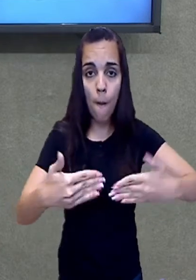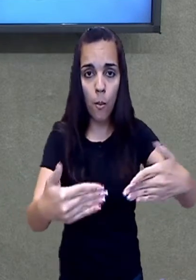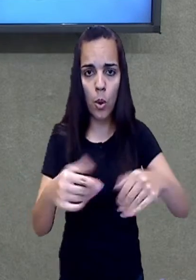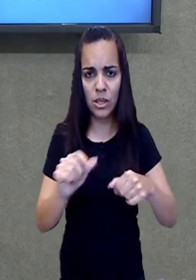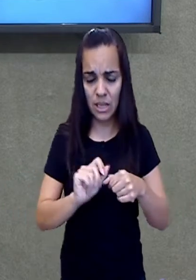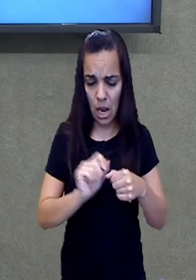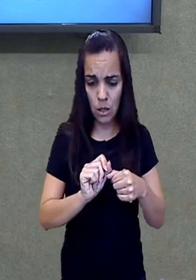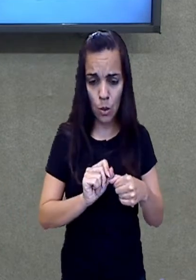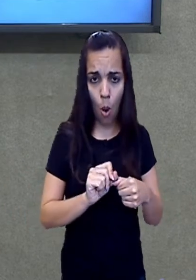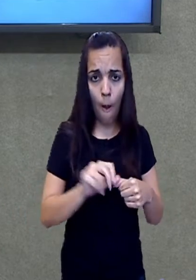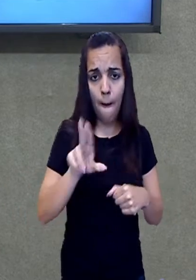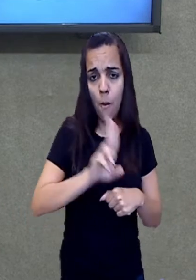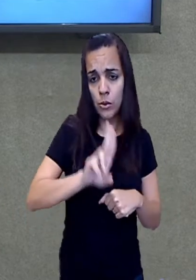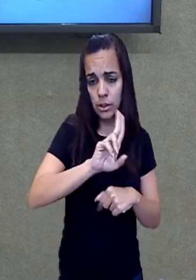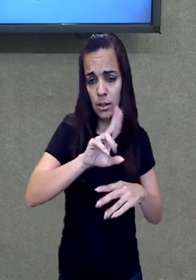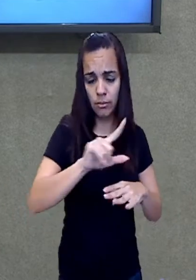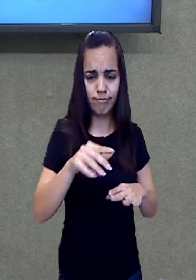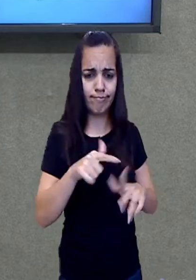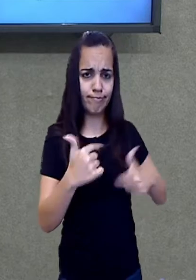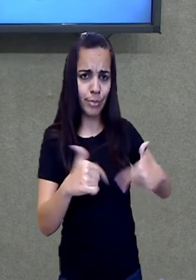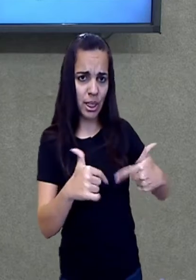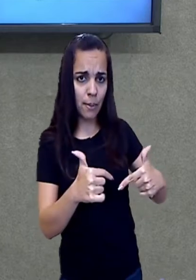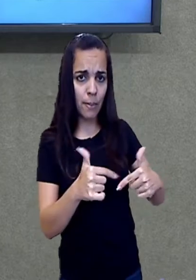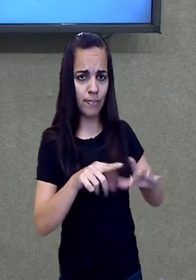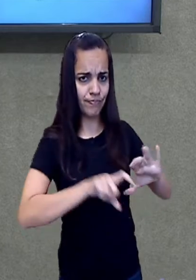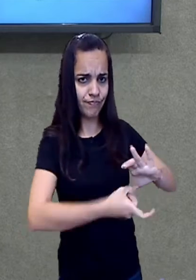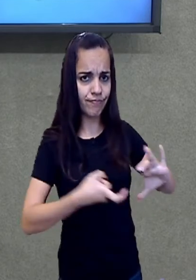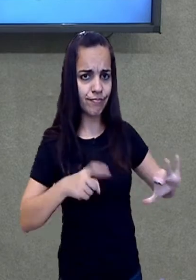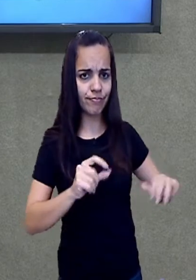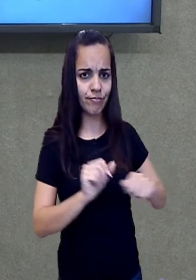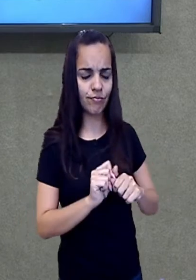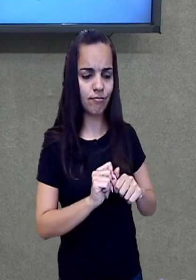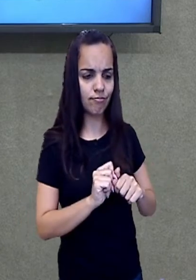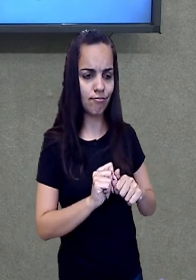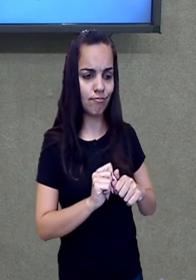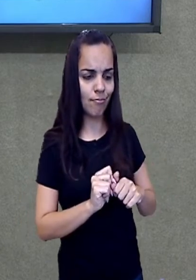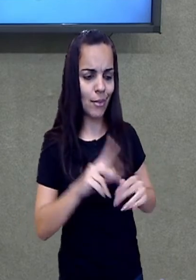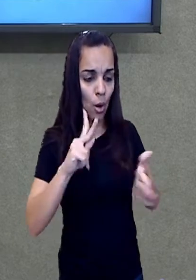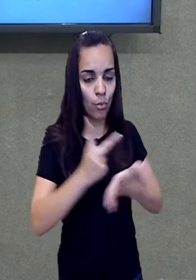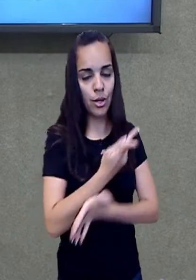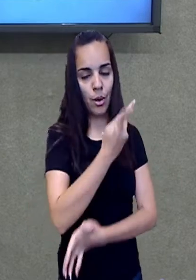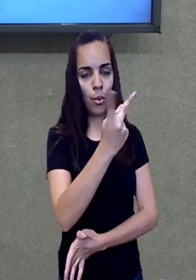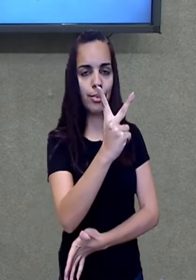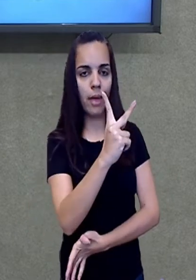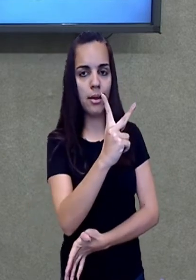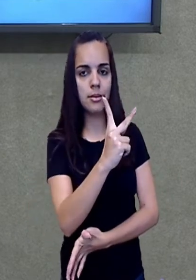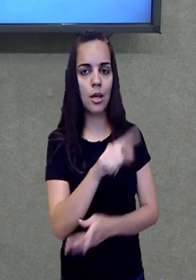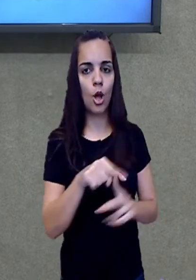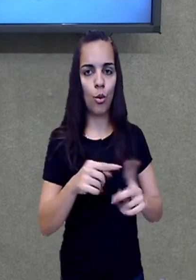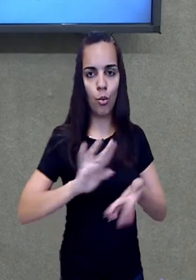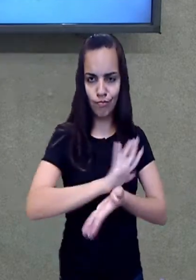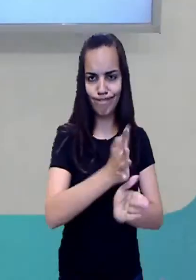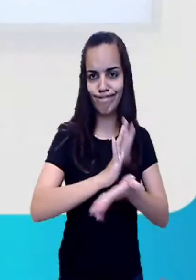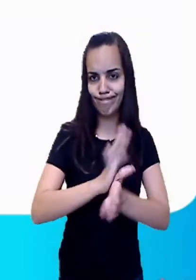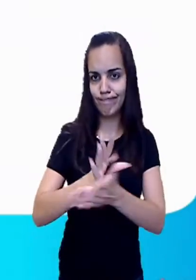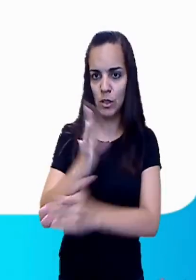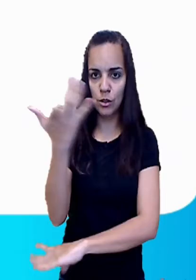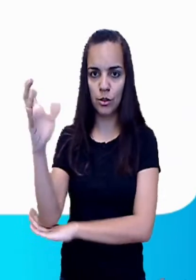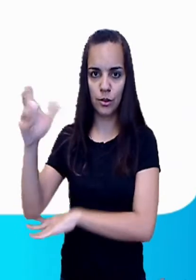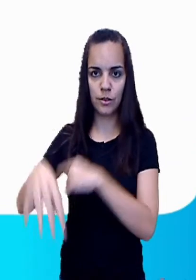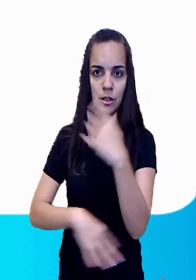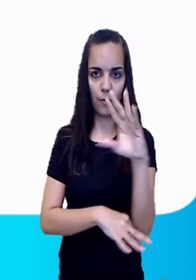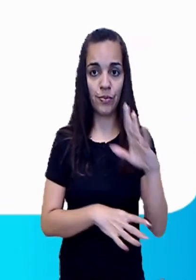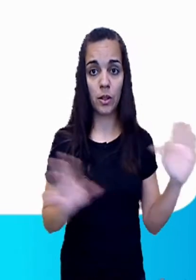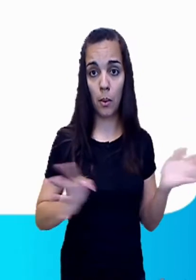mineral da mineração é que gera esse impacto ambiental. E a gente vai falar sobre vários